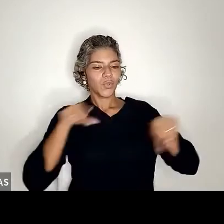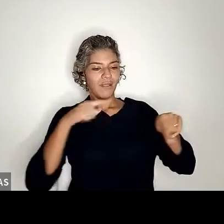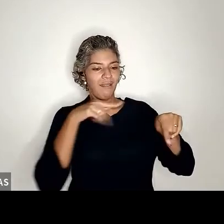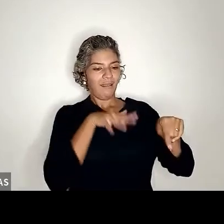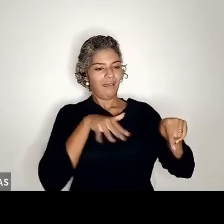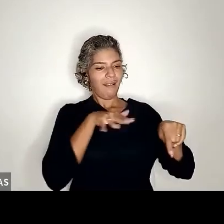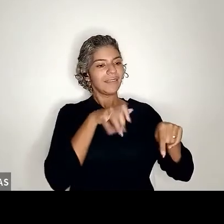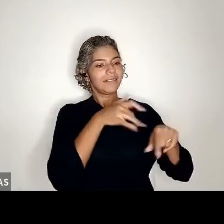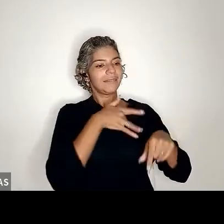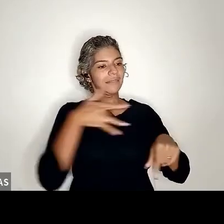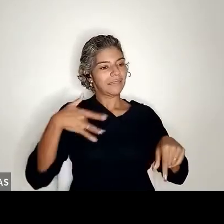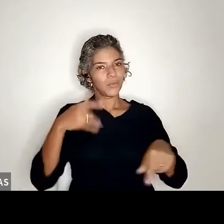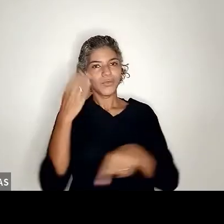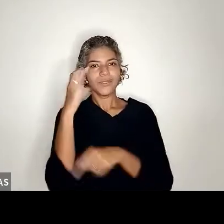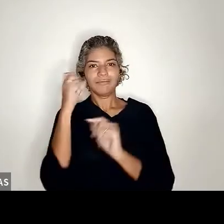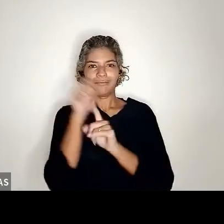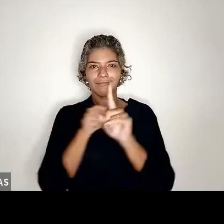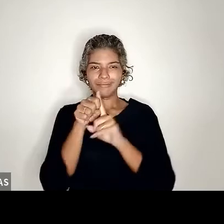ciências sociais, as humanas, enfim,